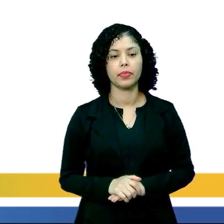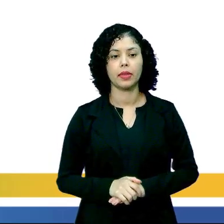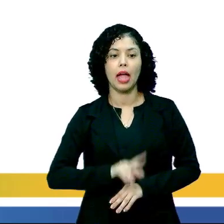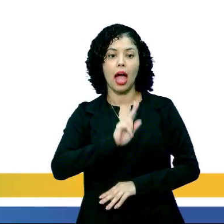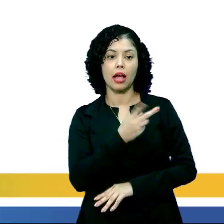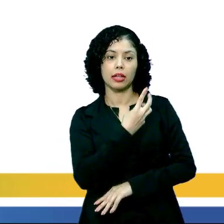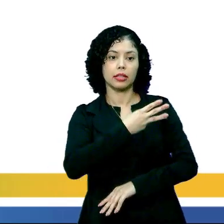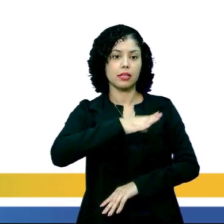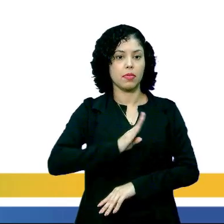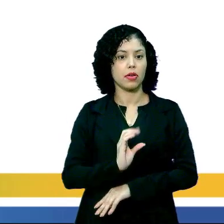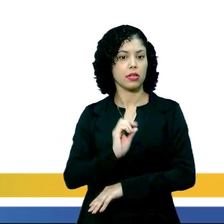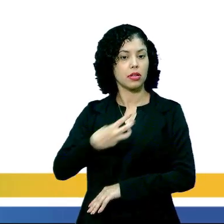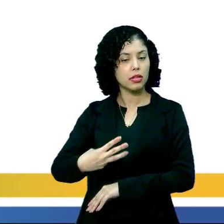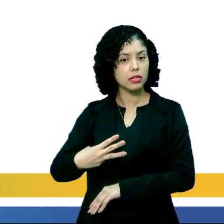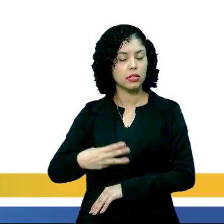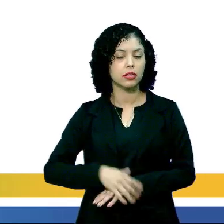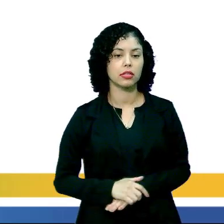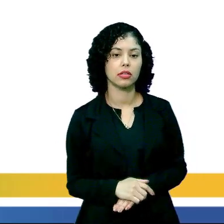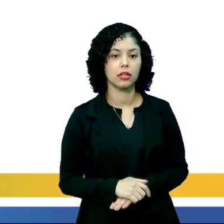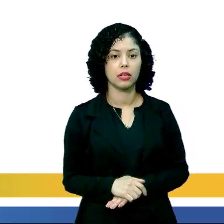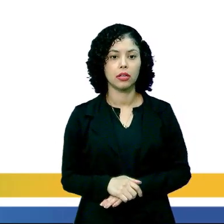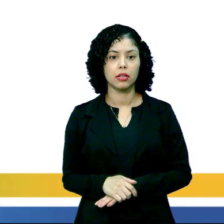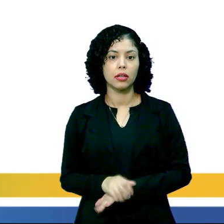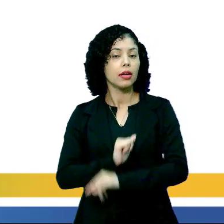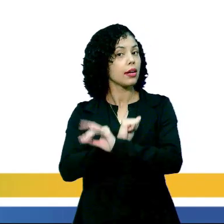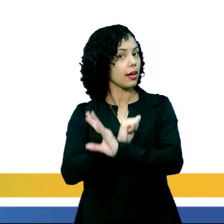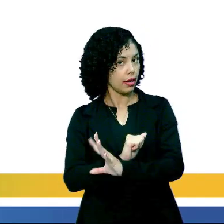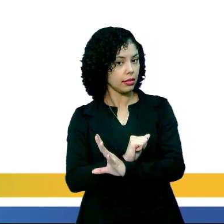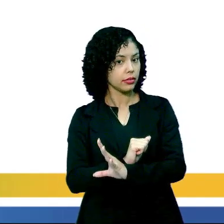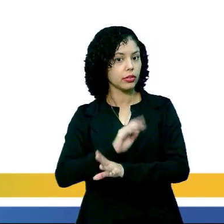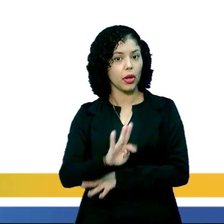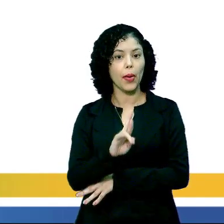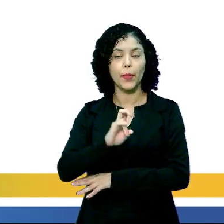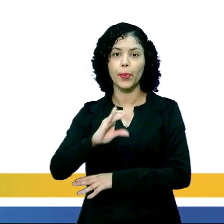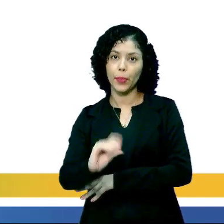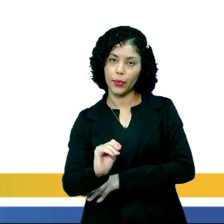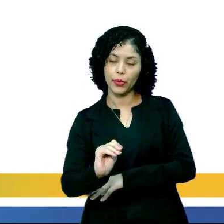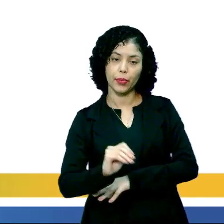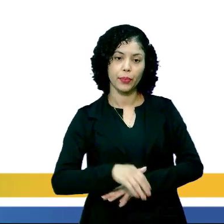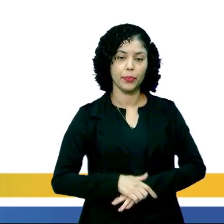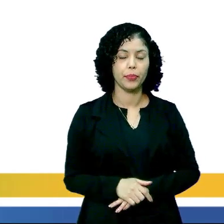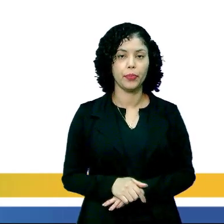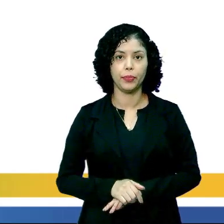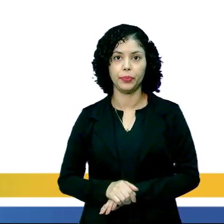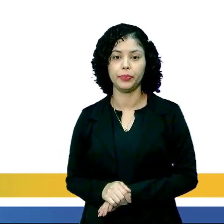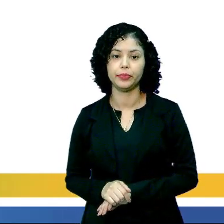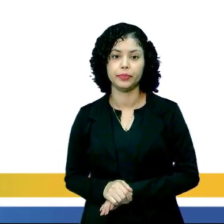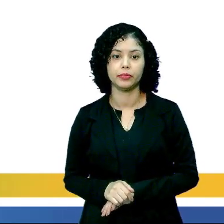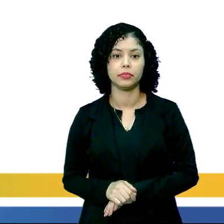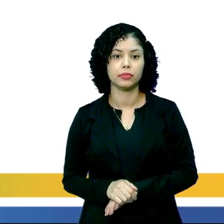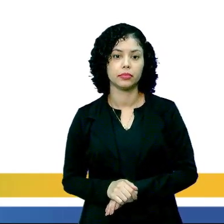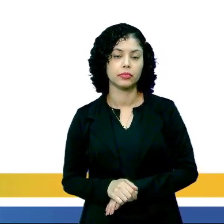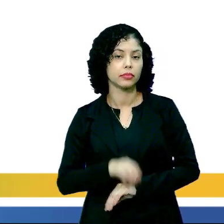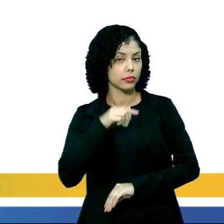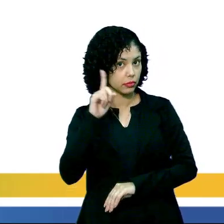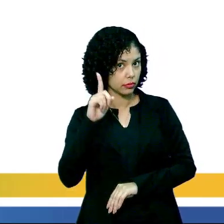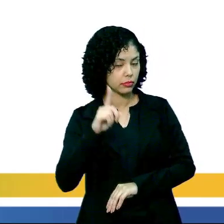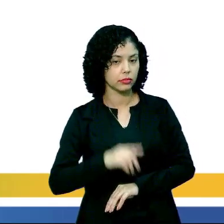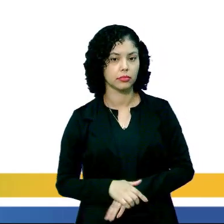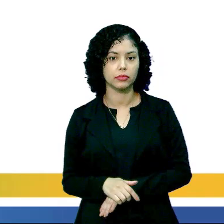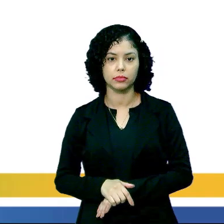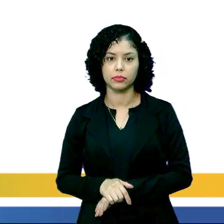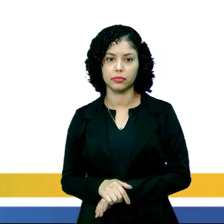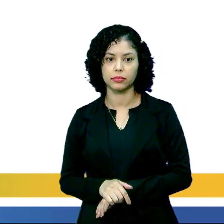H3 bo3 boro Então vou colocar ali a terminação E então tem um ácido bórico acentua tá para não ficar